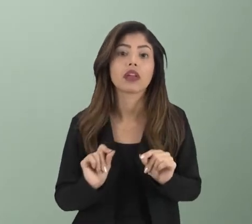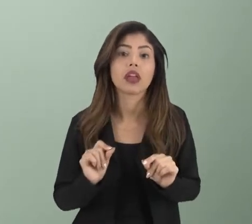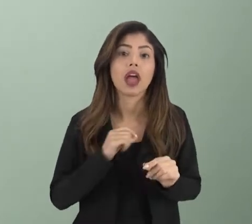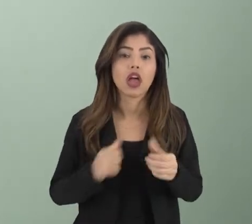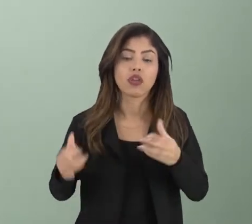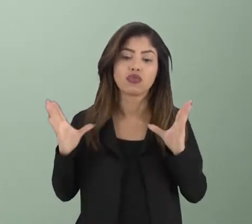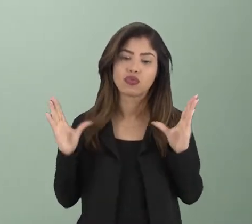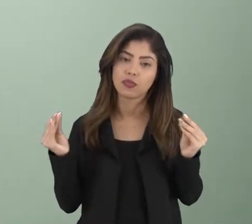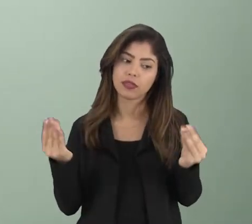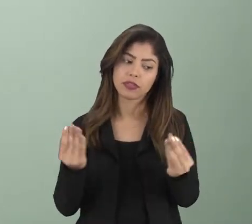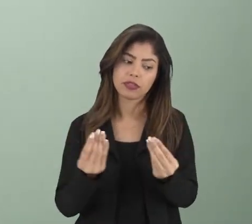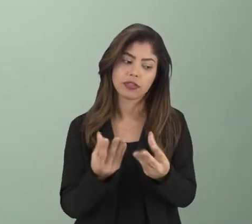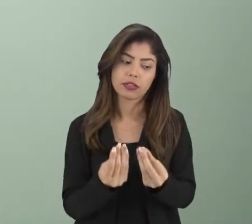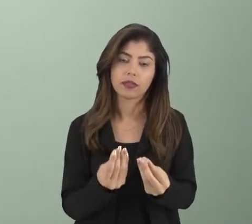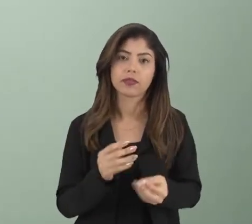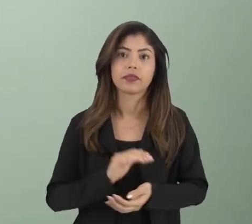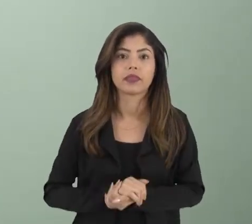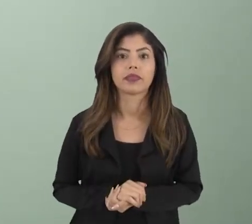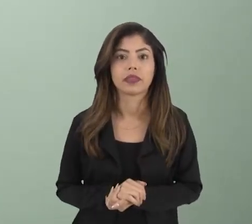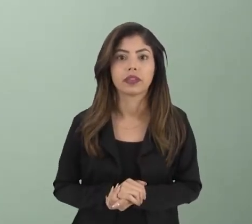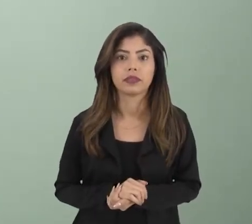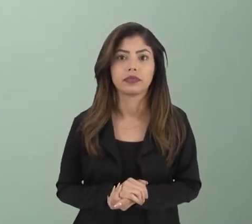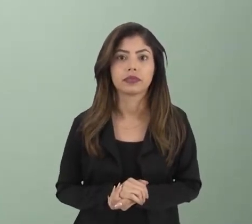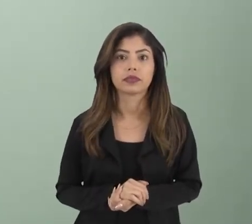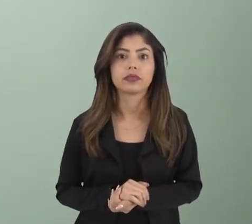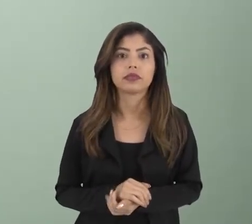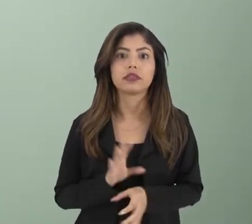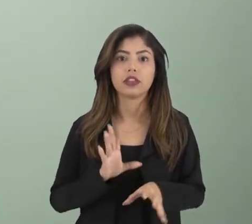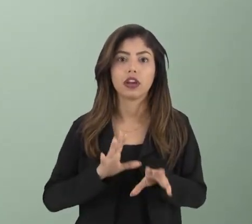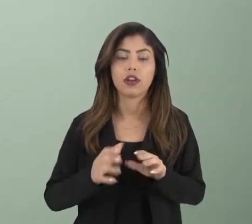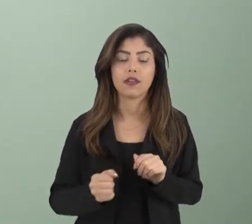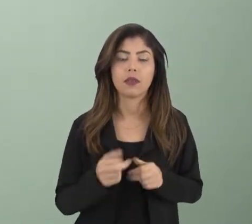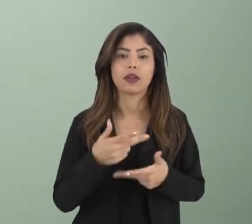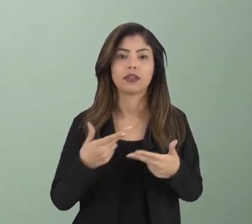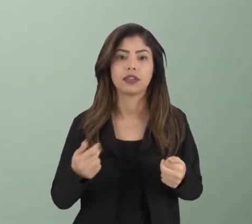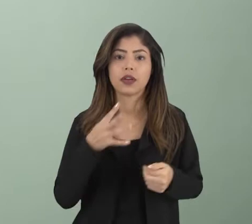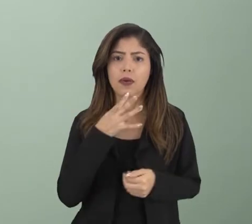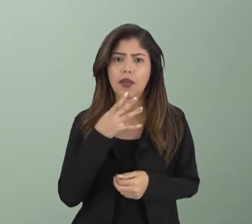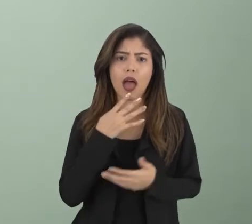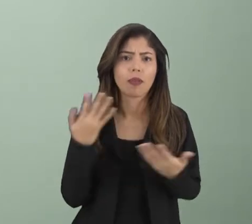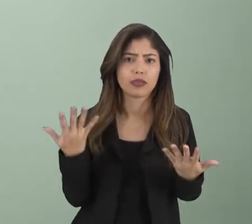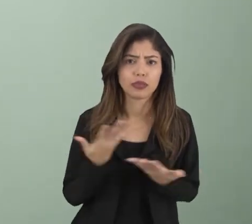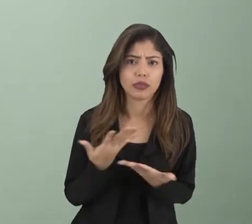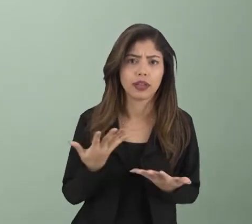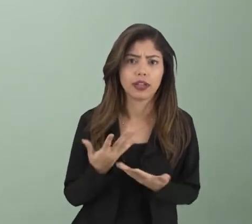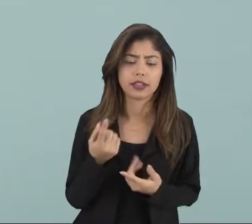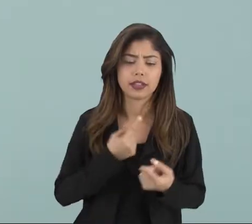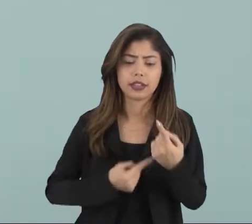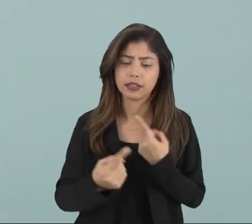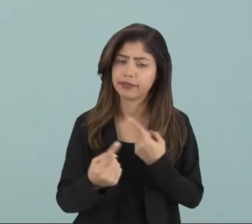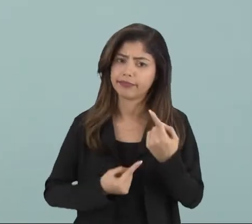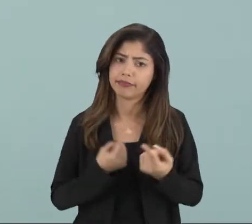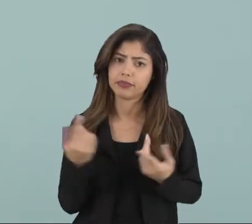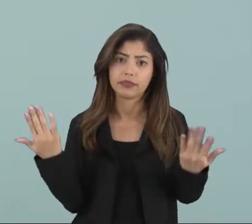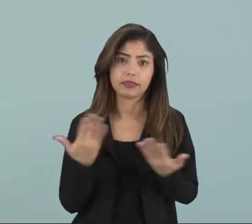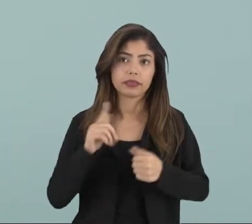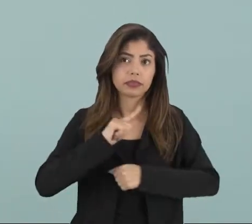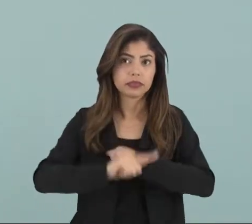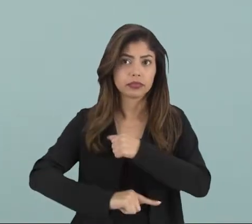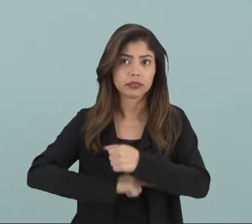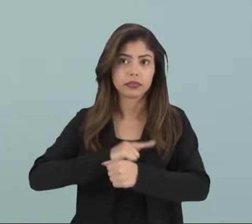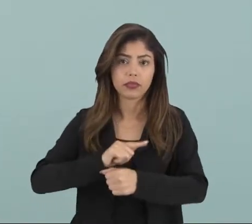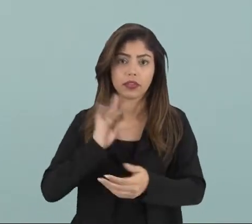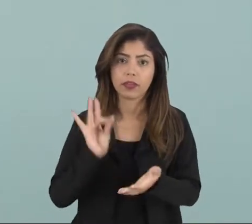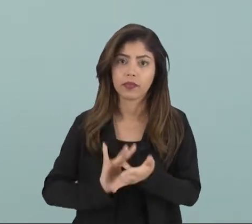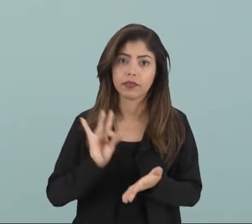de substâncias. E essas substâncias formam as coisas que nós conhecemos. Então as interações atômicas, na verdade,